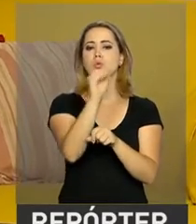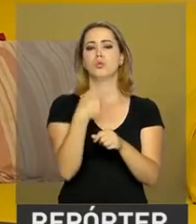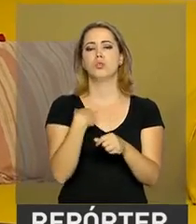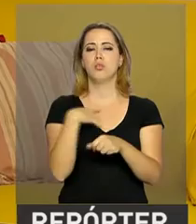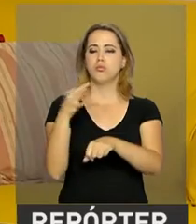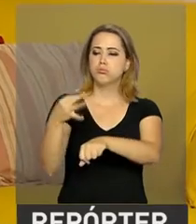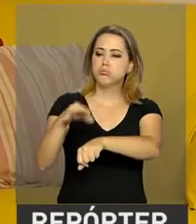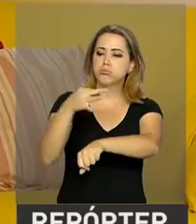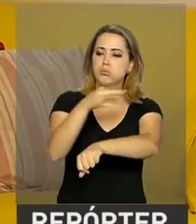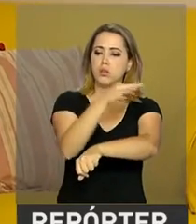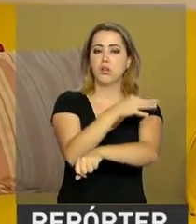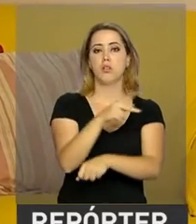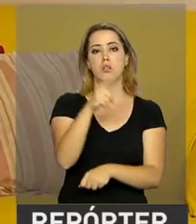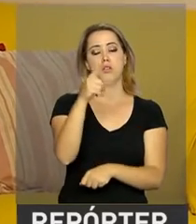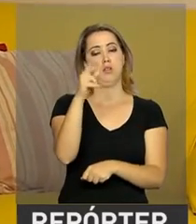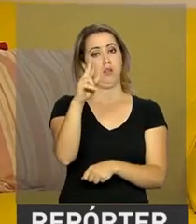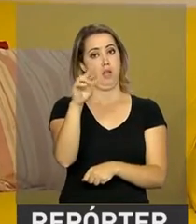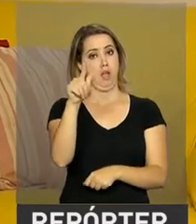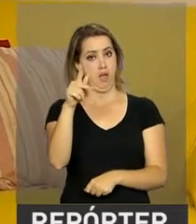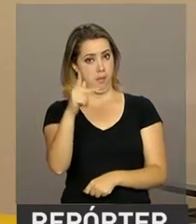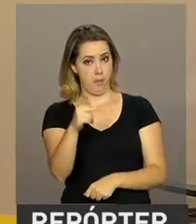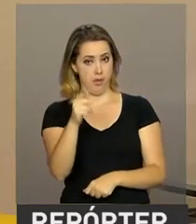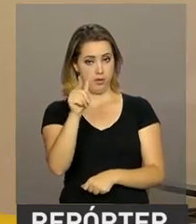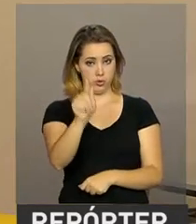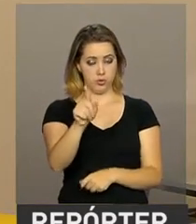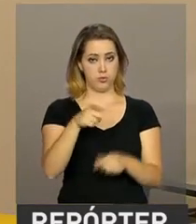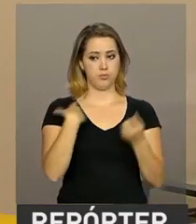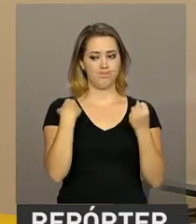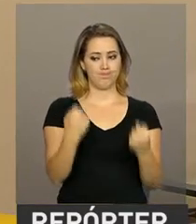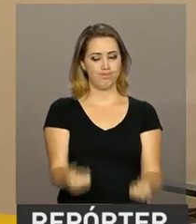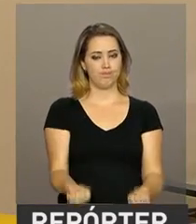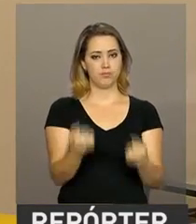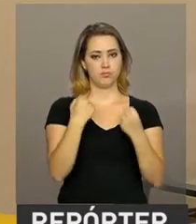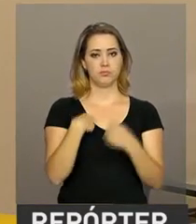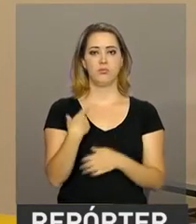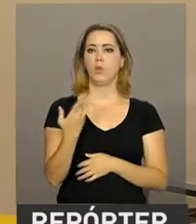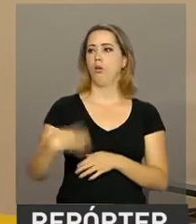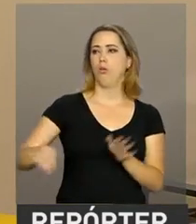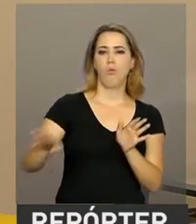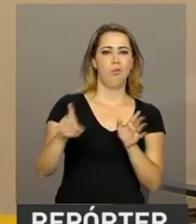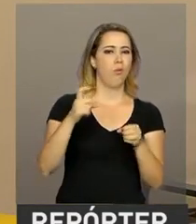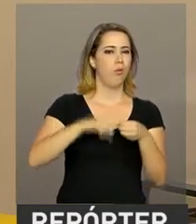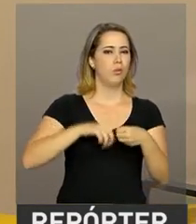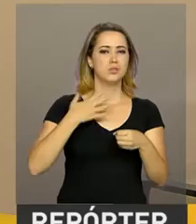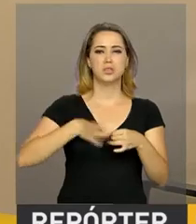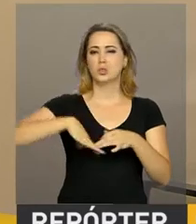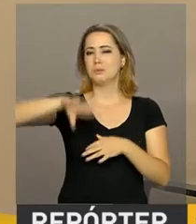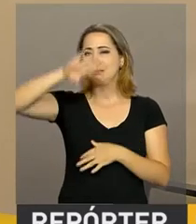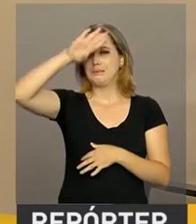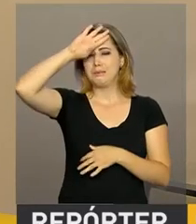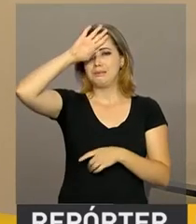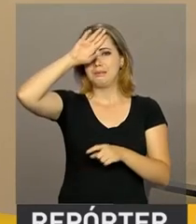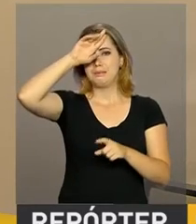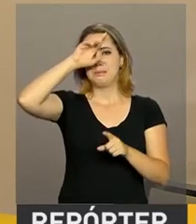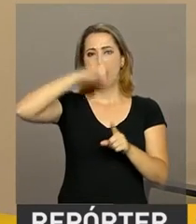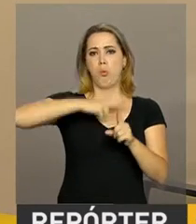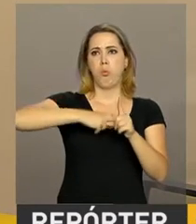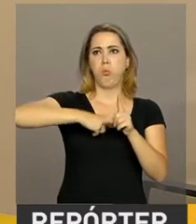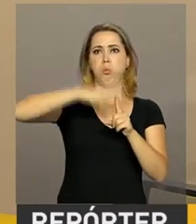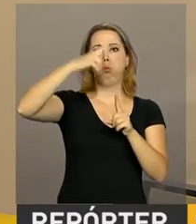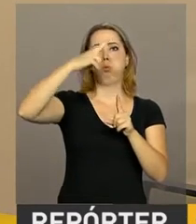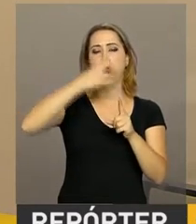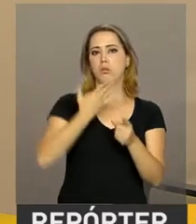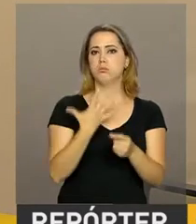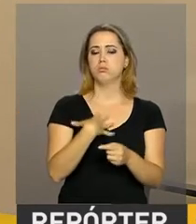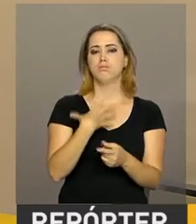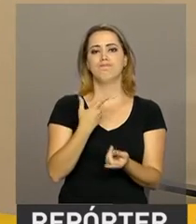cultura rpg e fisioterapia quando eu vi já no avião já estava com muita febre cheguei aqui e assim é uma